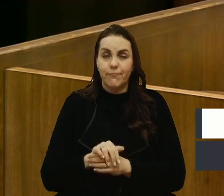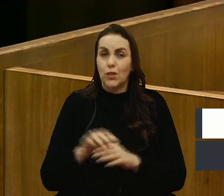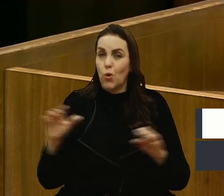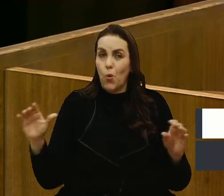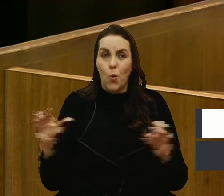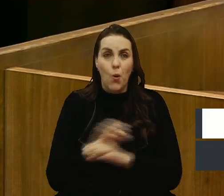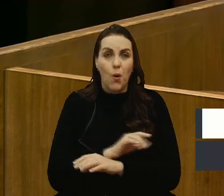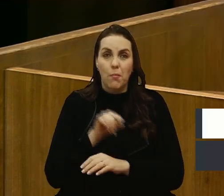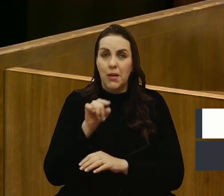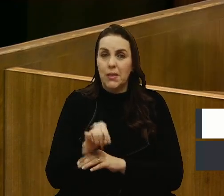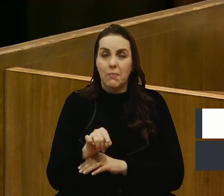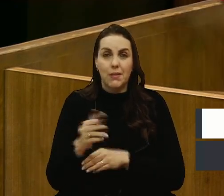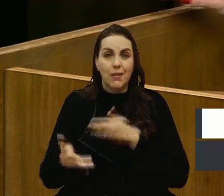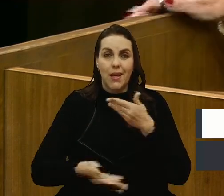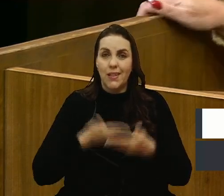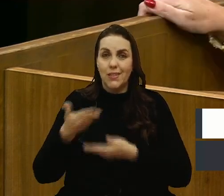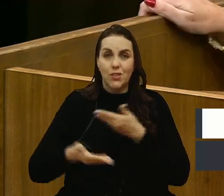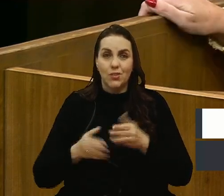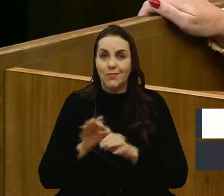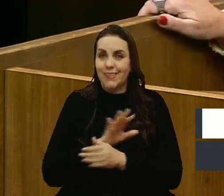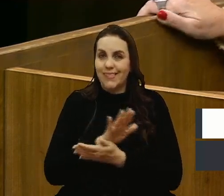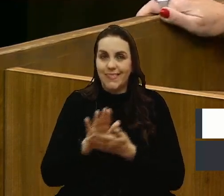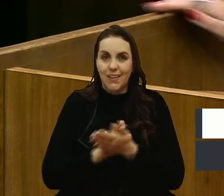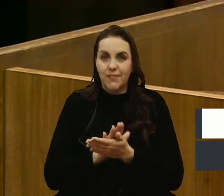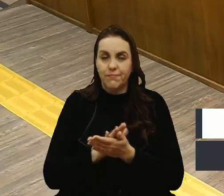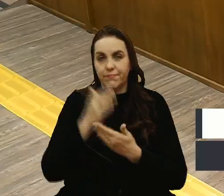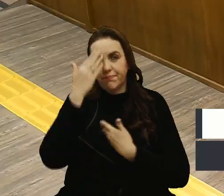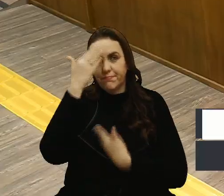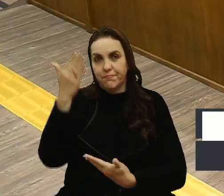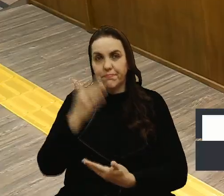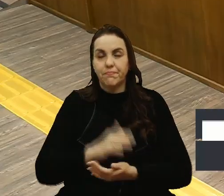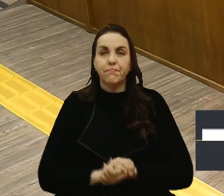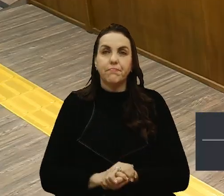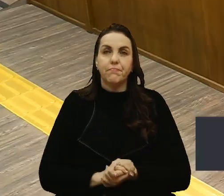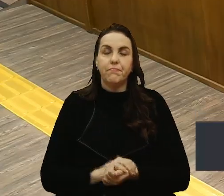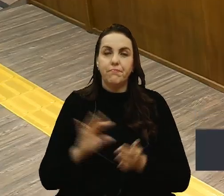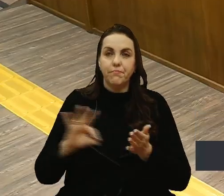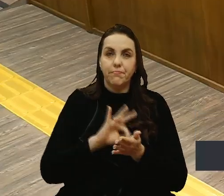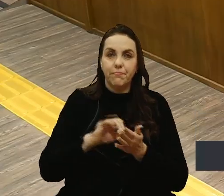totalmente desatendidas. Obrigada. Próxima inscrita, vereadora Andressa Marques.